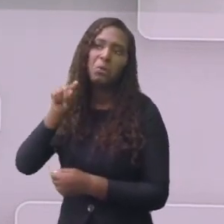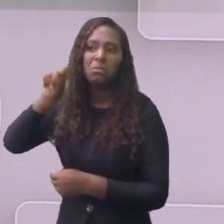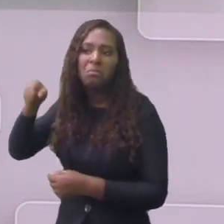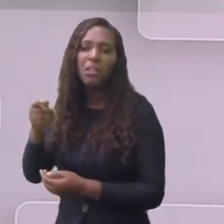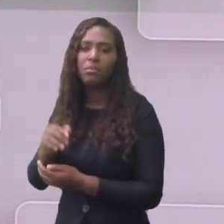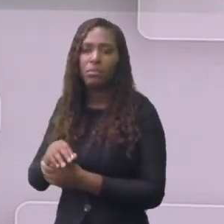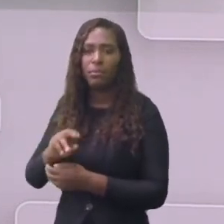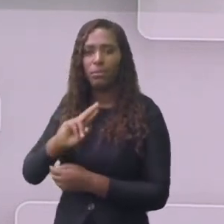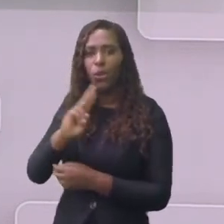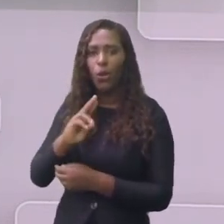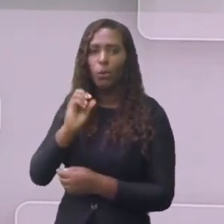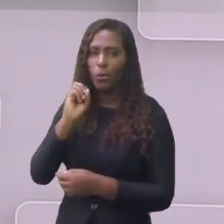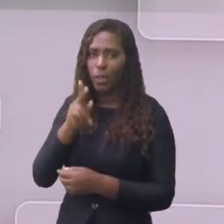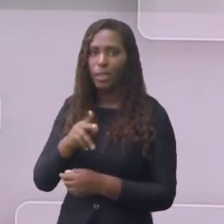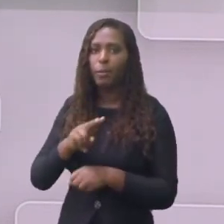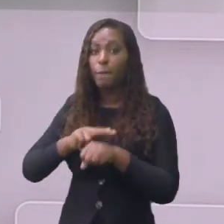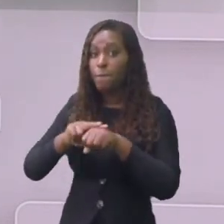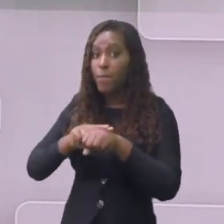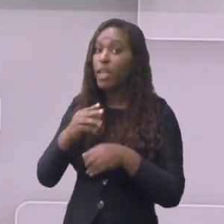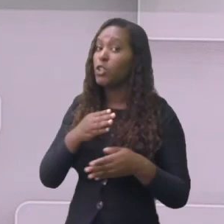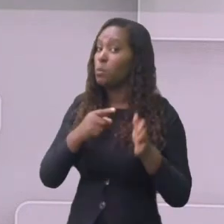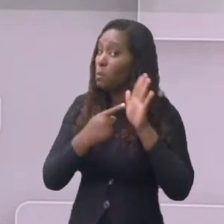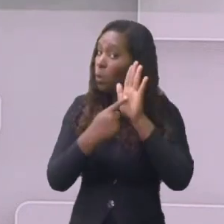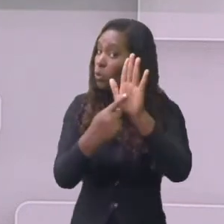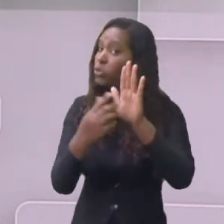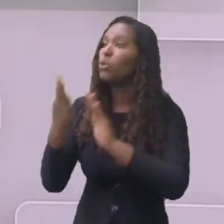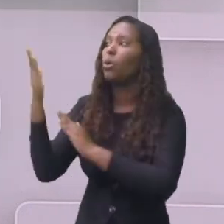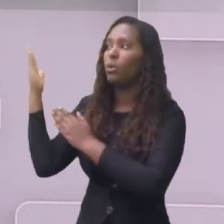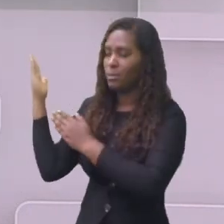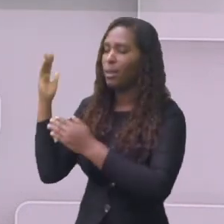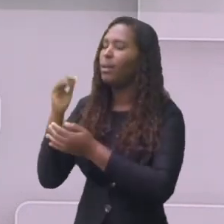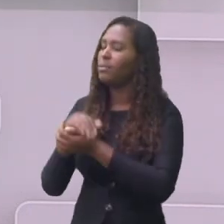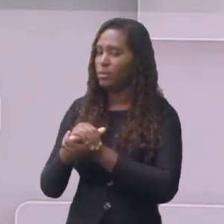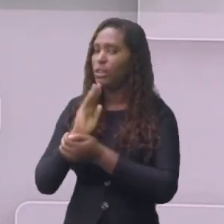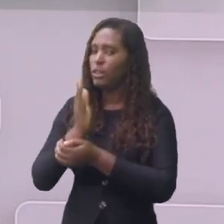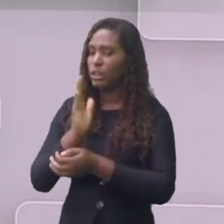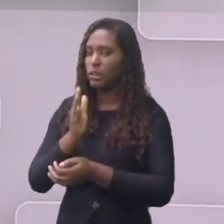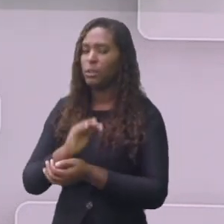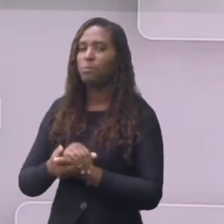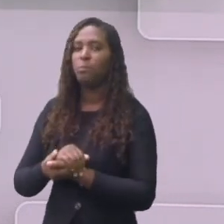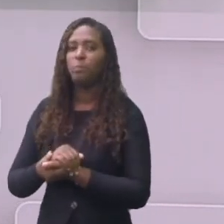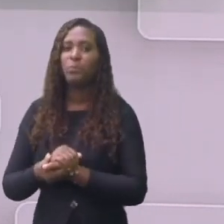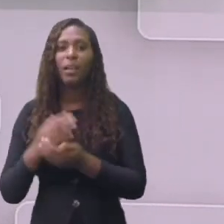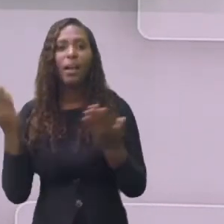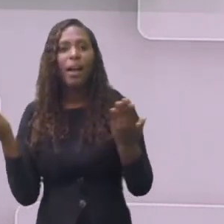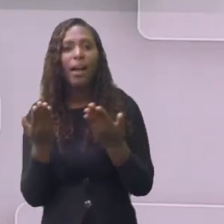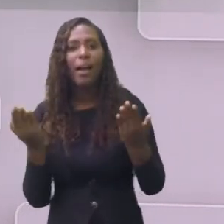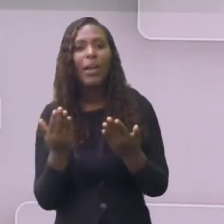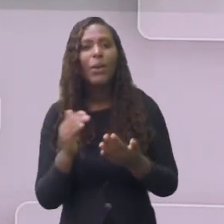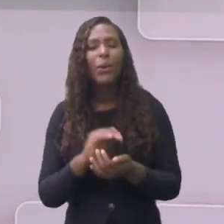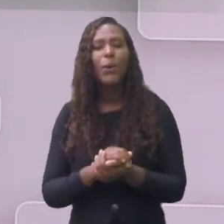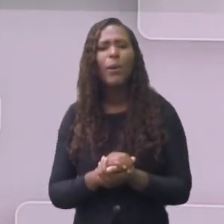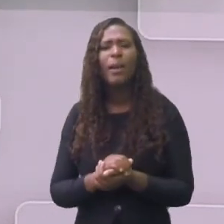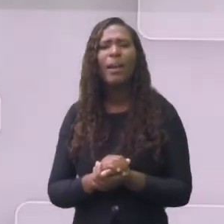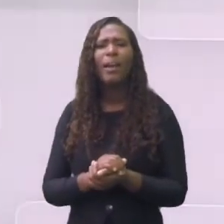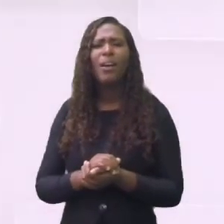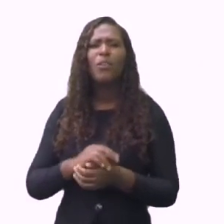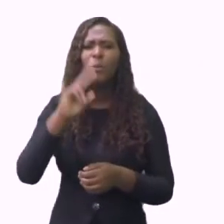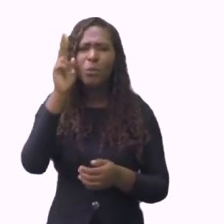hoje. Então, eu vou ler a frase e a gente vai ver qual sinal de pontuação a gente vai usar. Então, é um sinal que